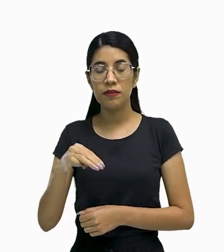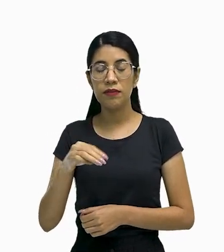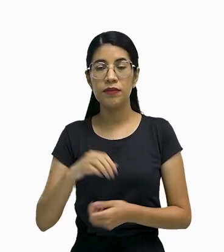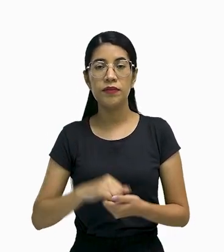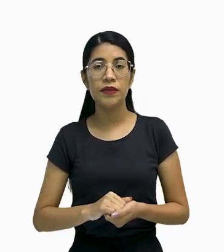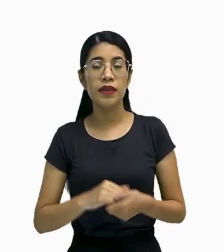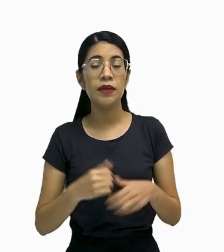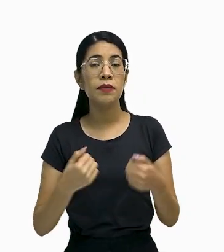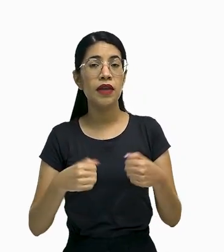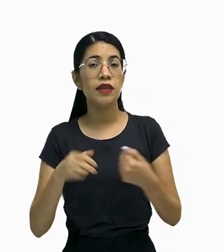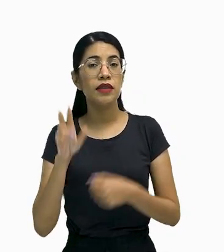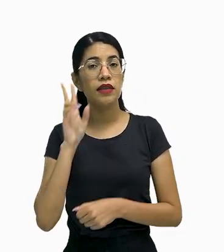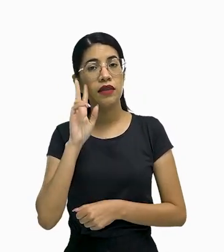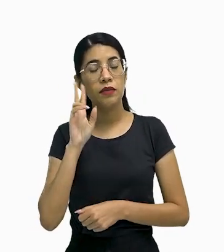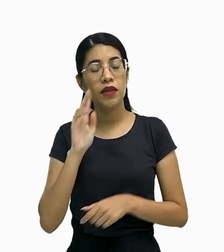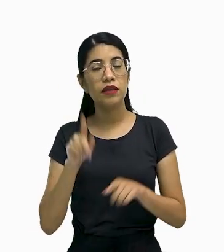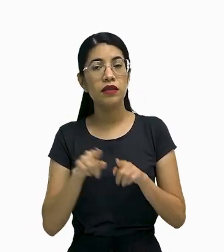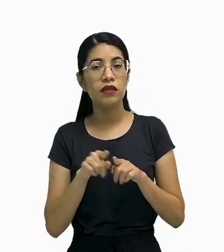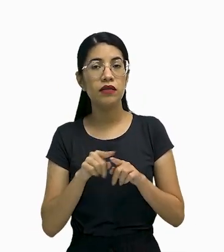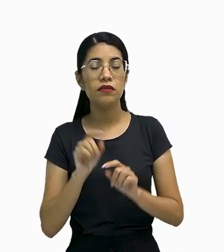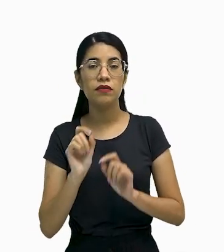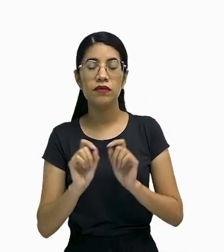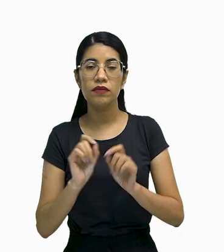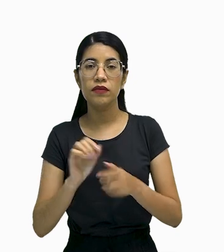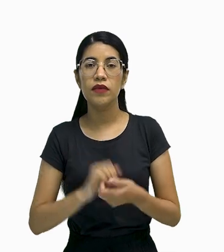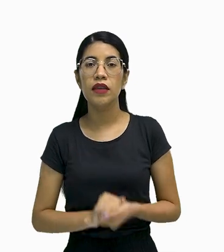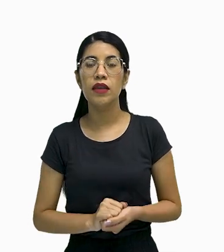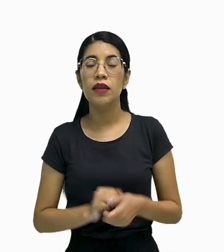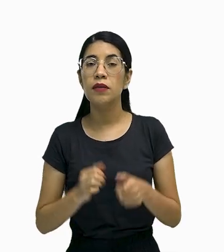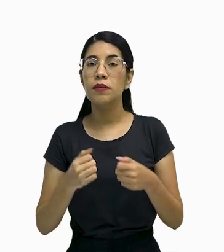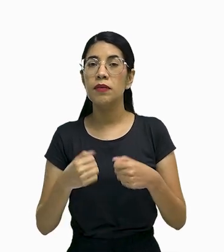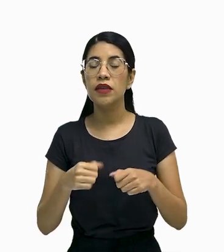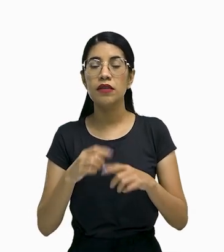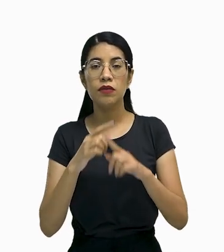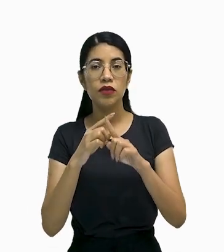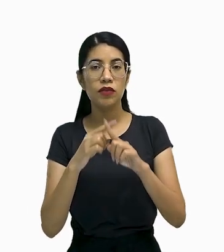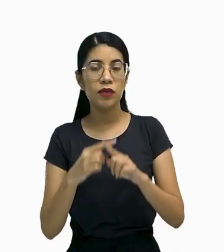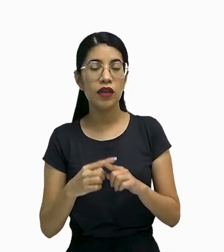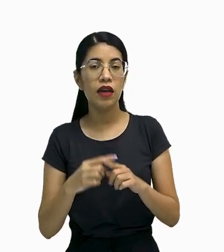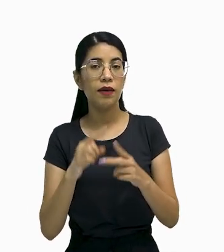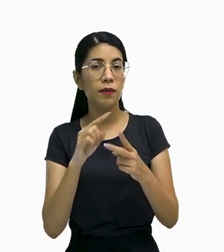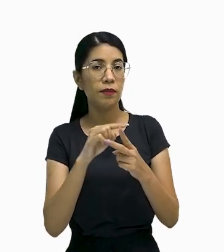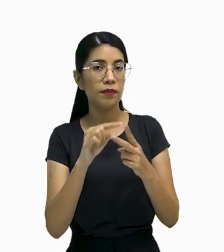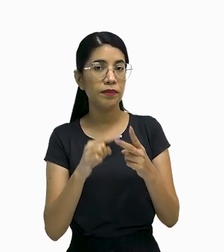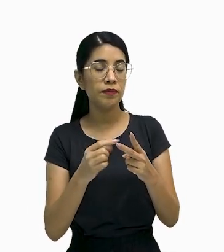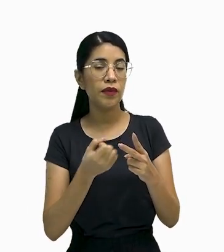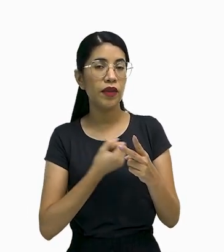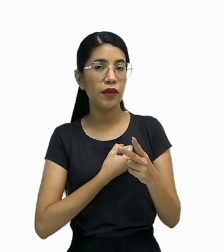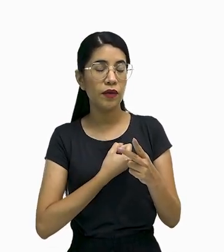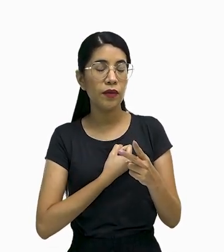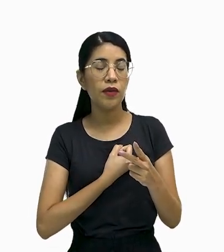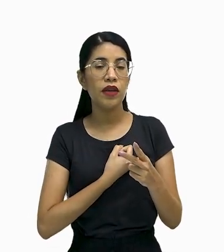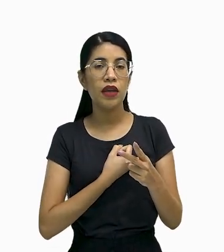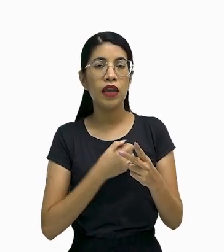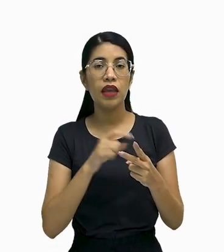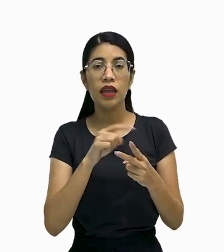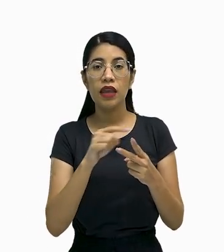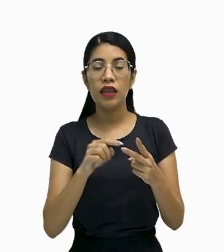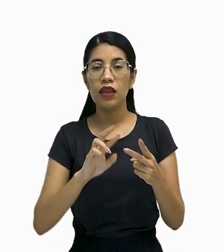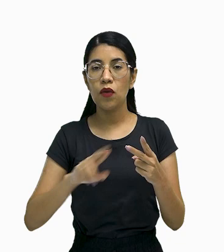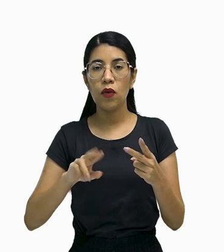importante lembrar aqui o seguinte, tá? Que como nós estamos multiplicando dois valores, onde nenhum deles é um